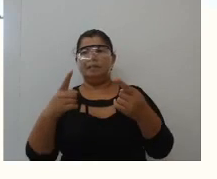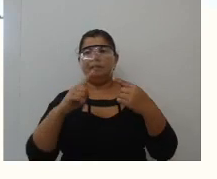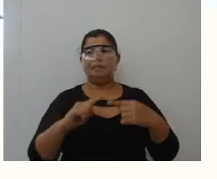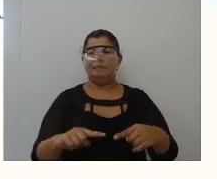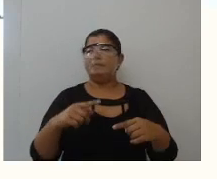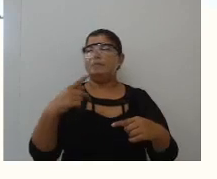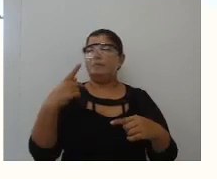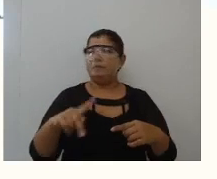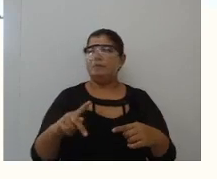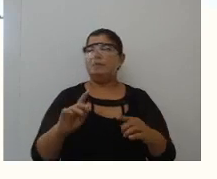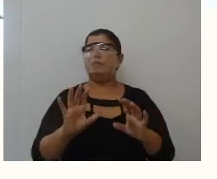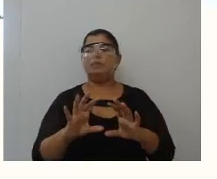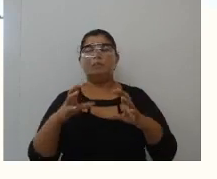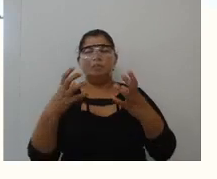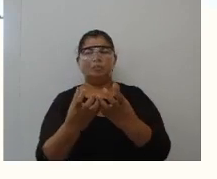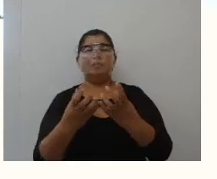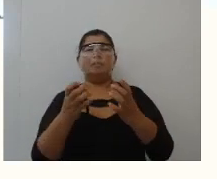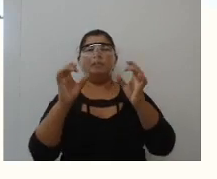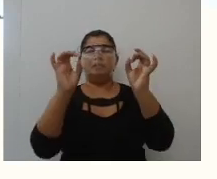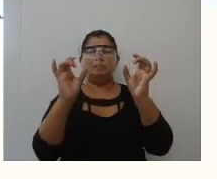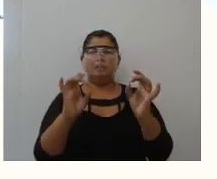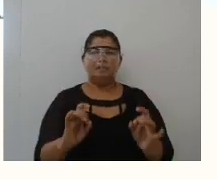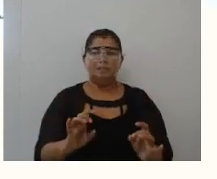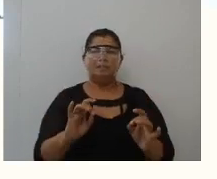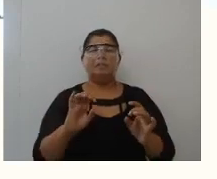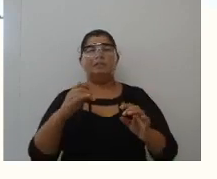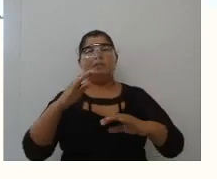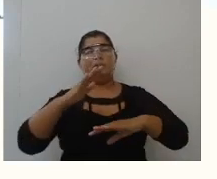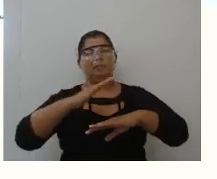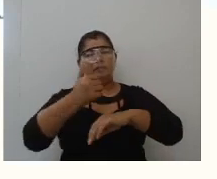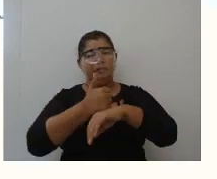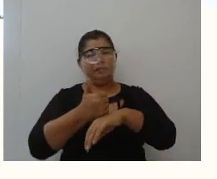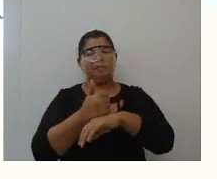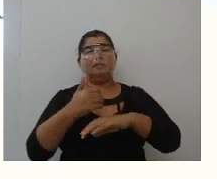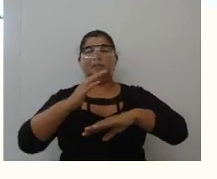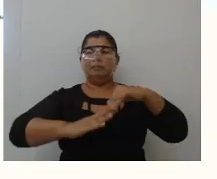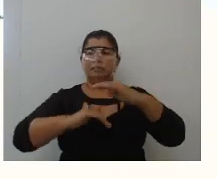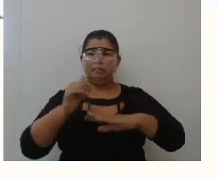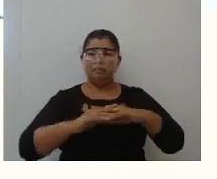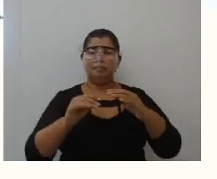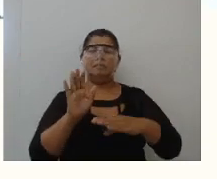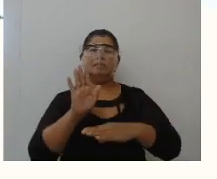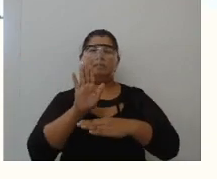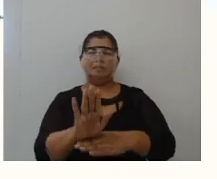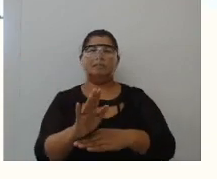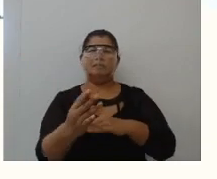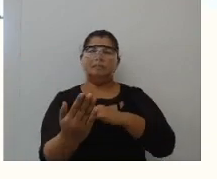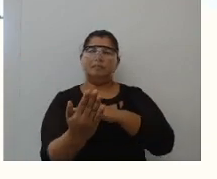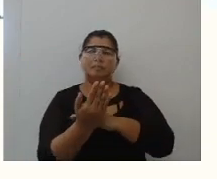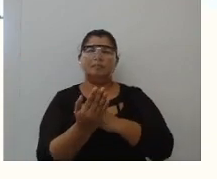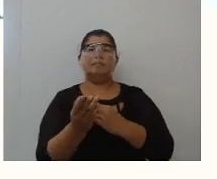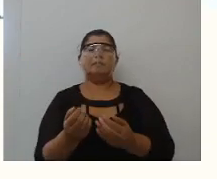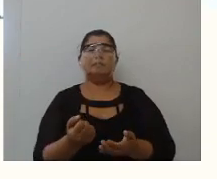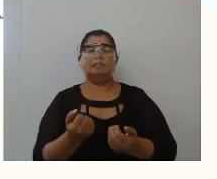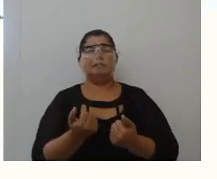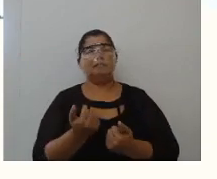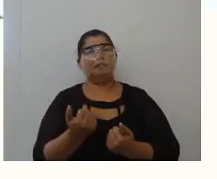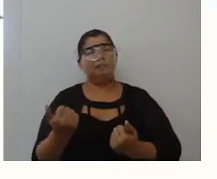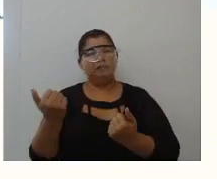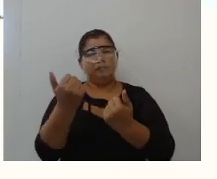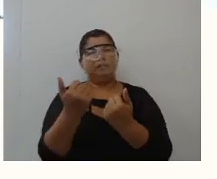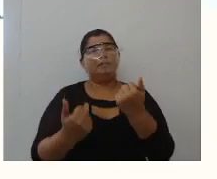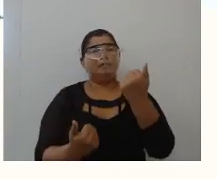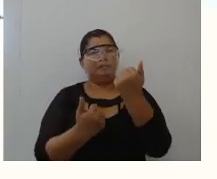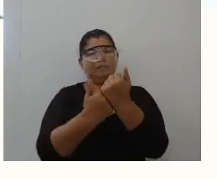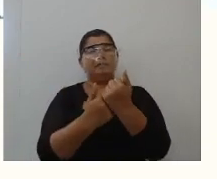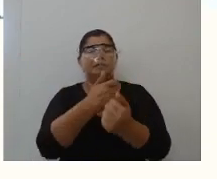Turmas especiais ou profissionais especializados para auxiliar e dar o devido suporte a alunos com qualquer tipo de deficiência.